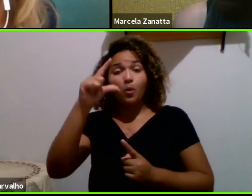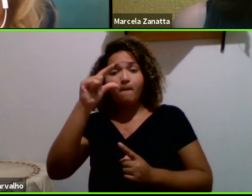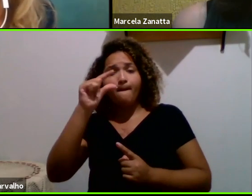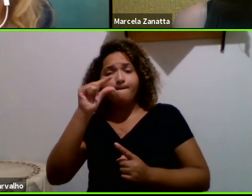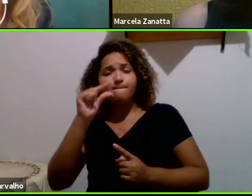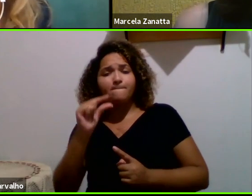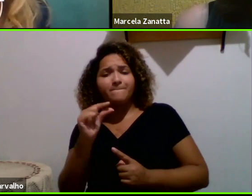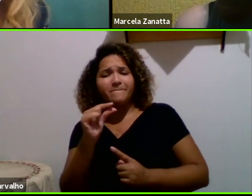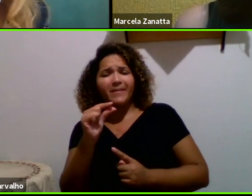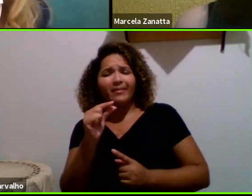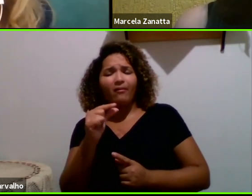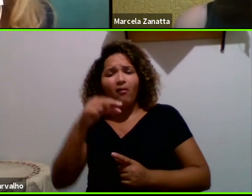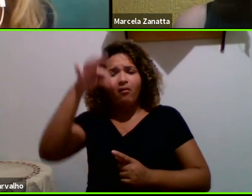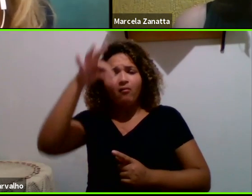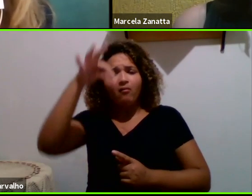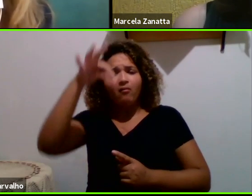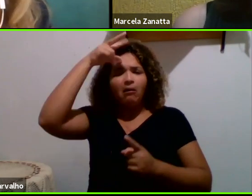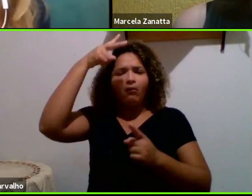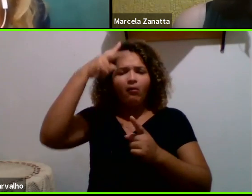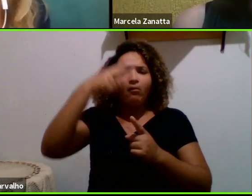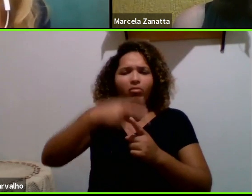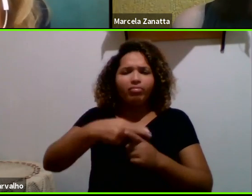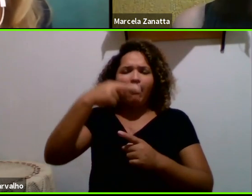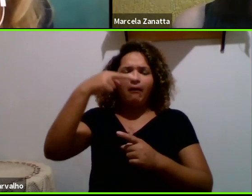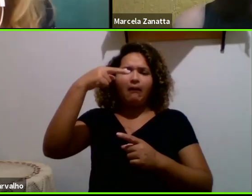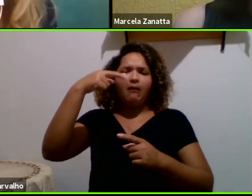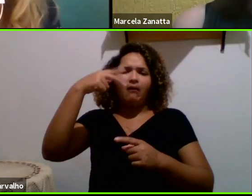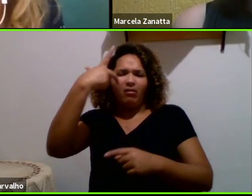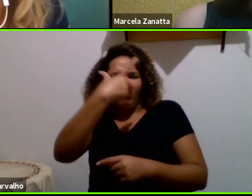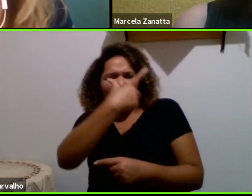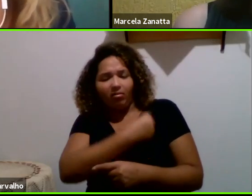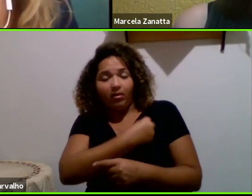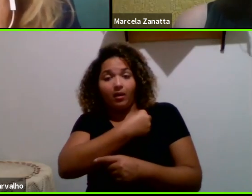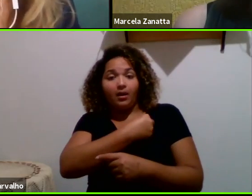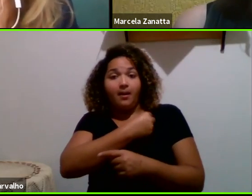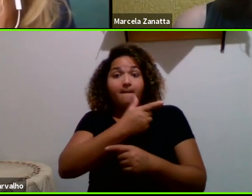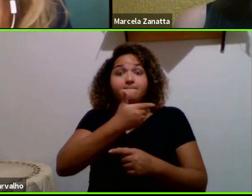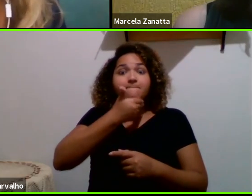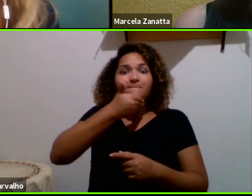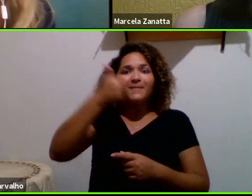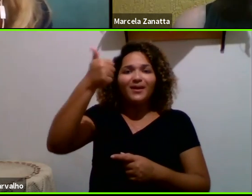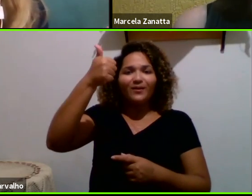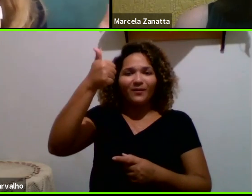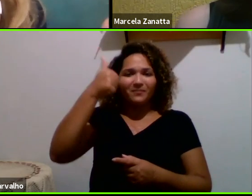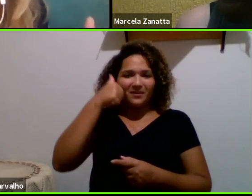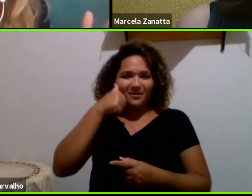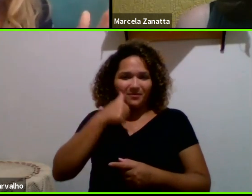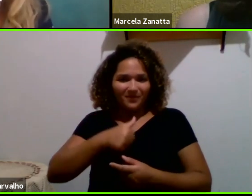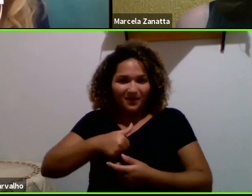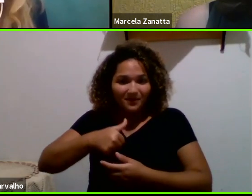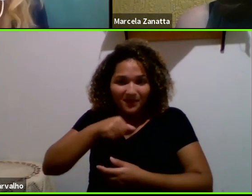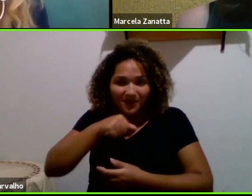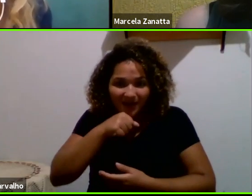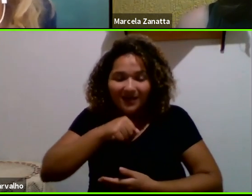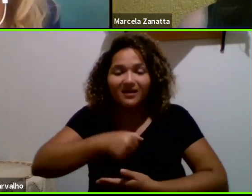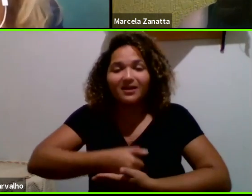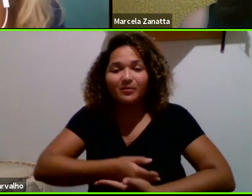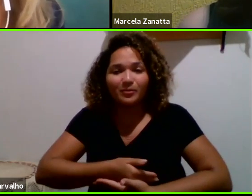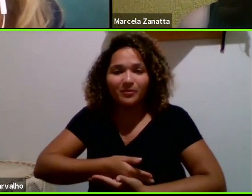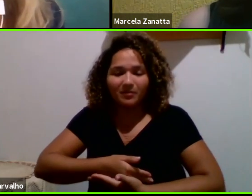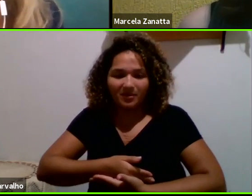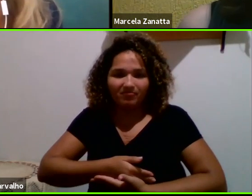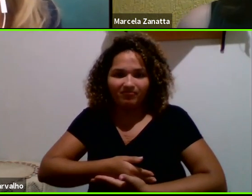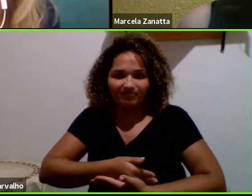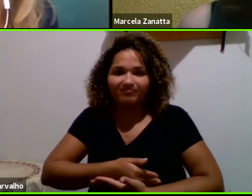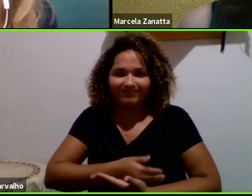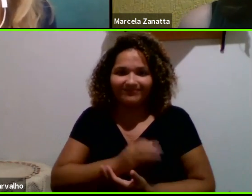de morbimortalidade materna e neonatal. Pois agora chegamos no primeiro momento.